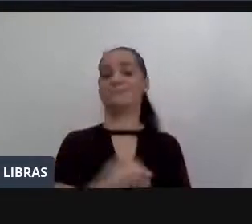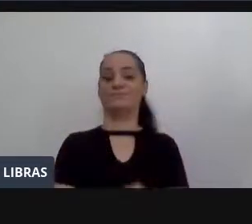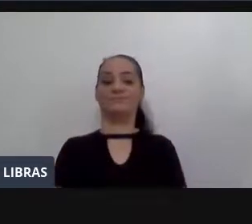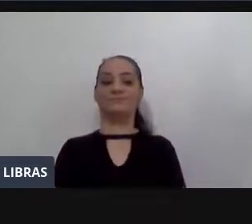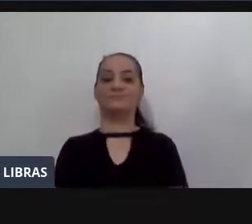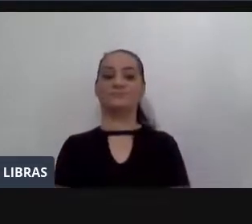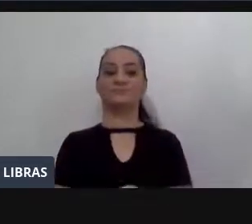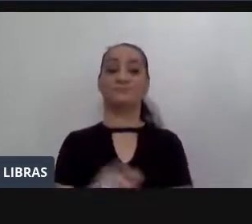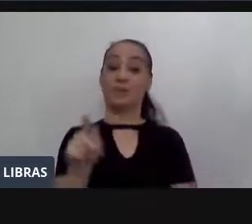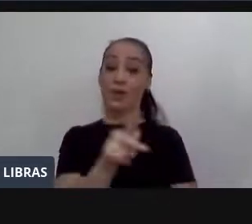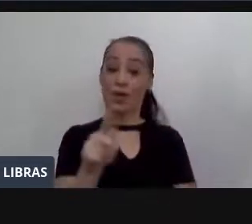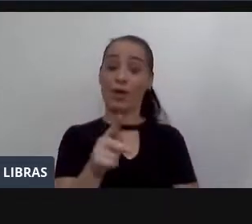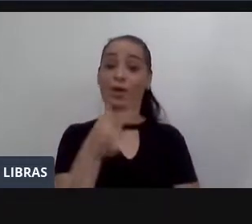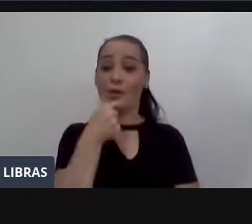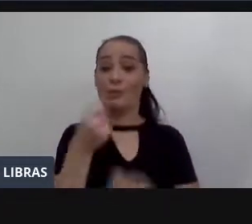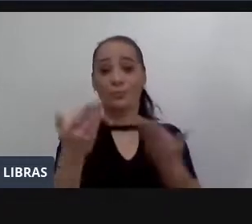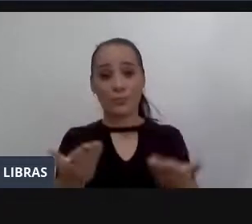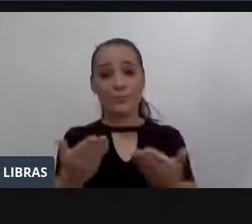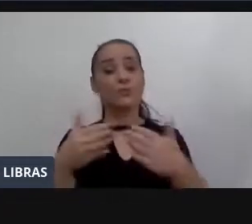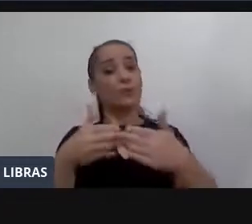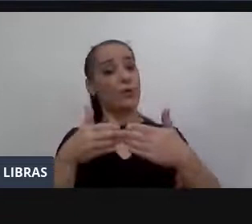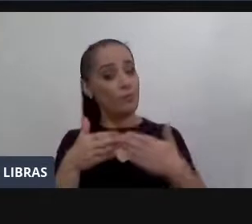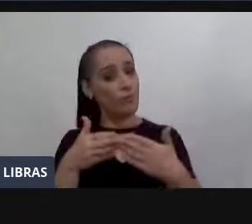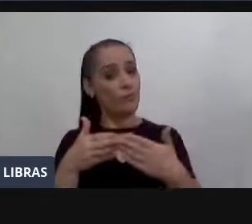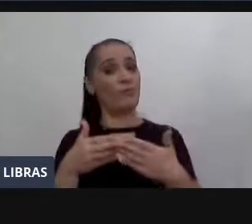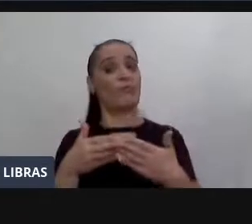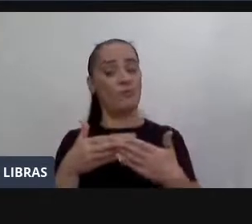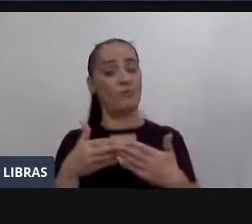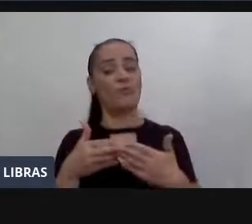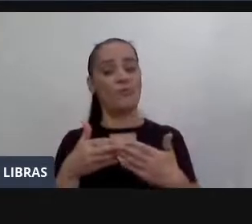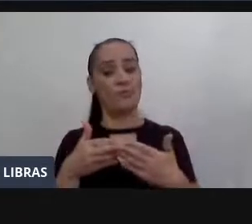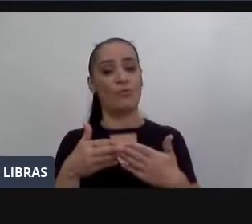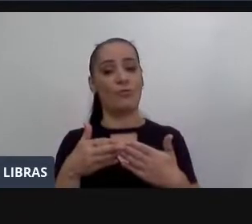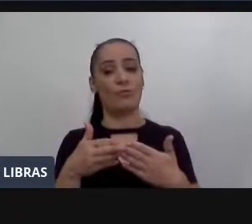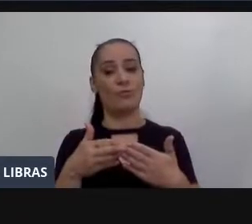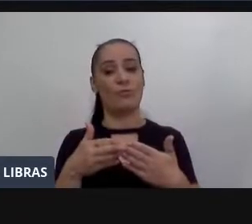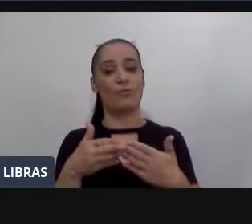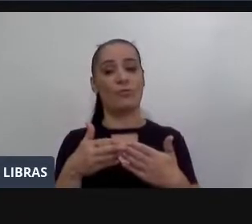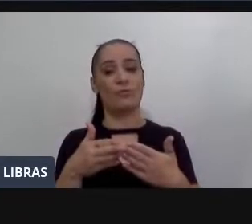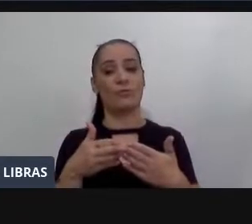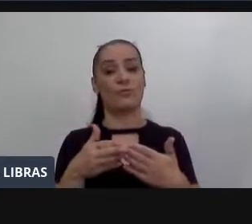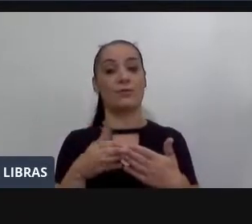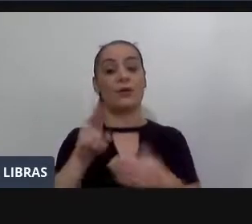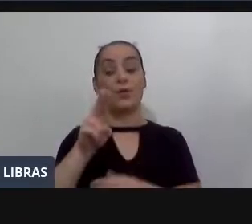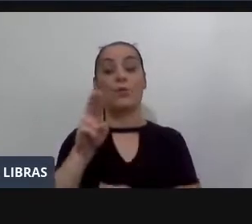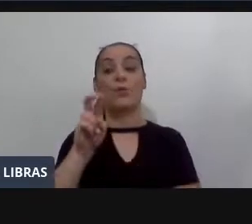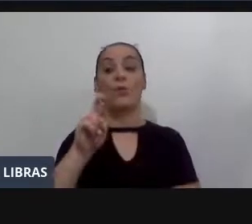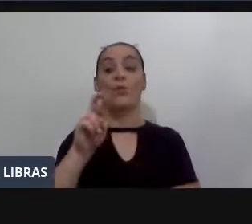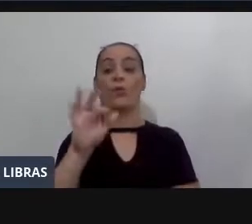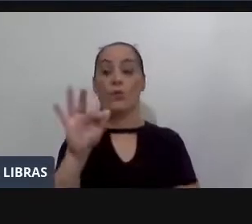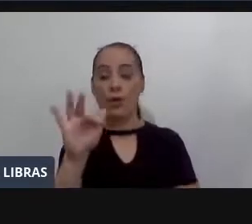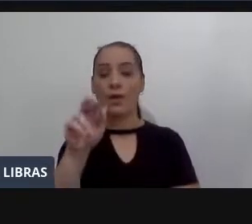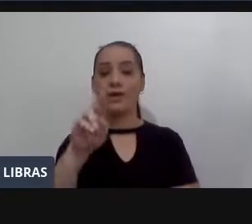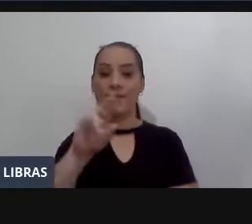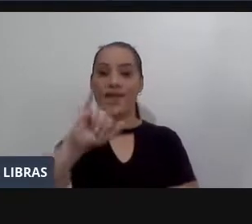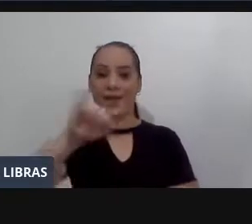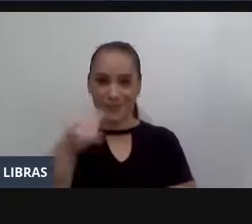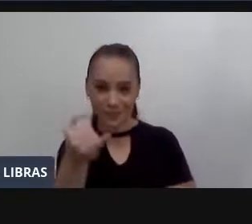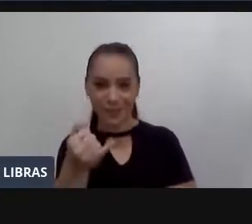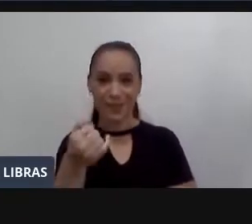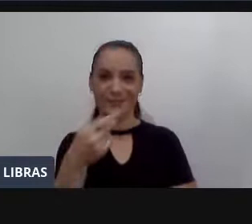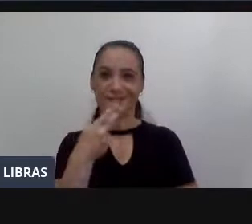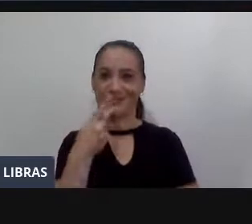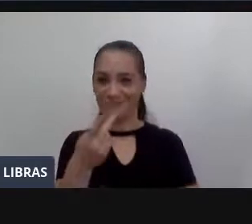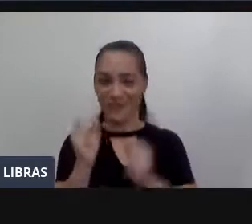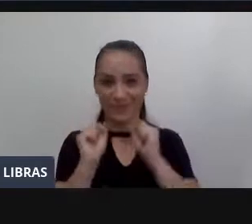favor, professor titular da UBRH, da UFRJ. A palavra é sua, doutor. Isso,